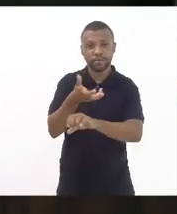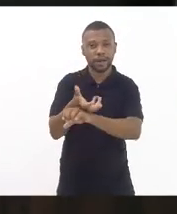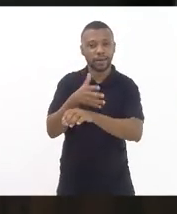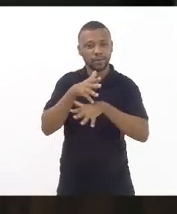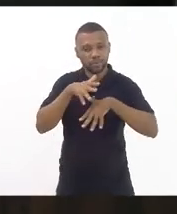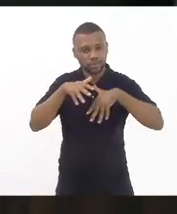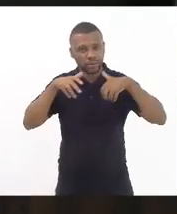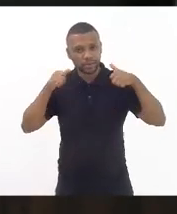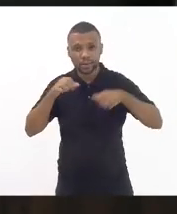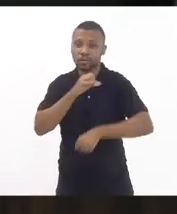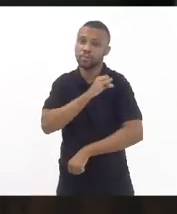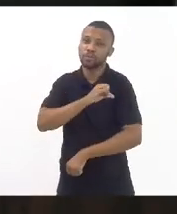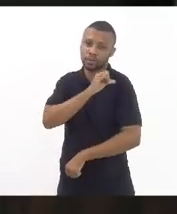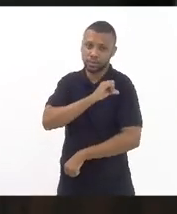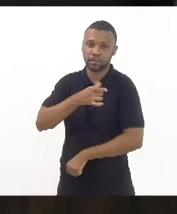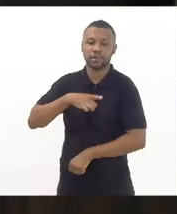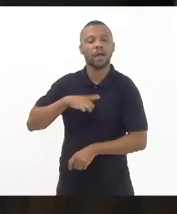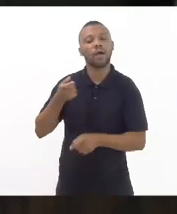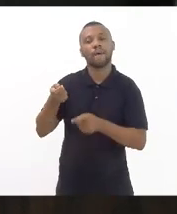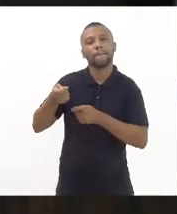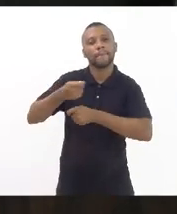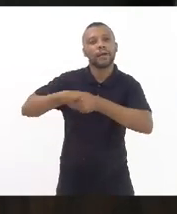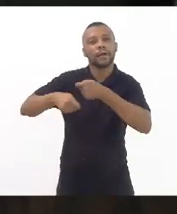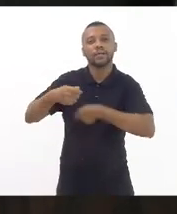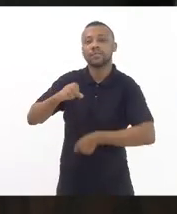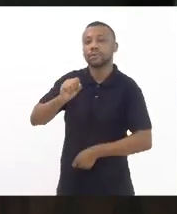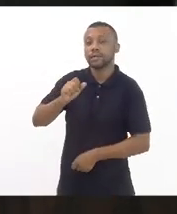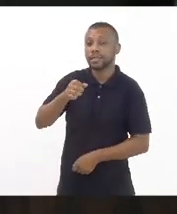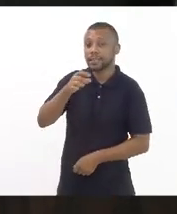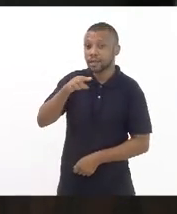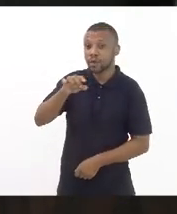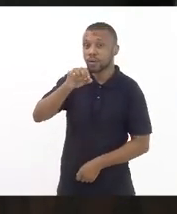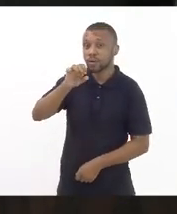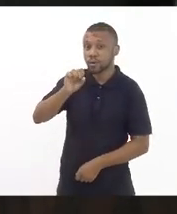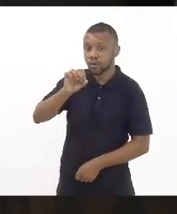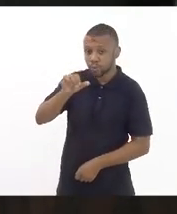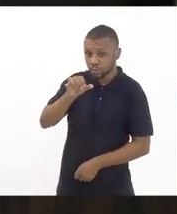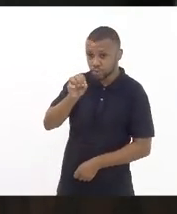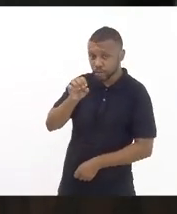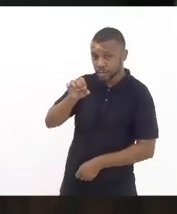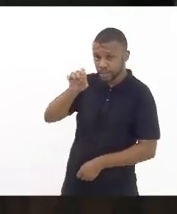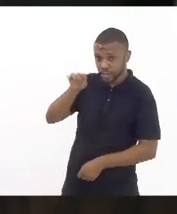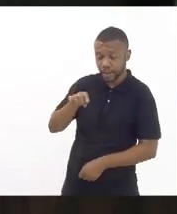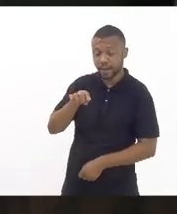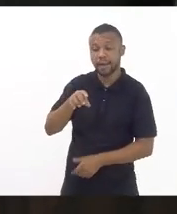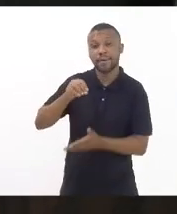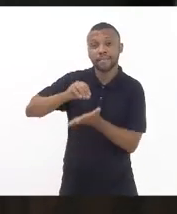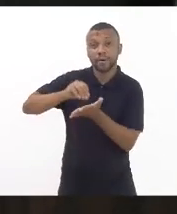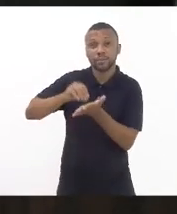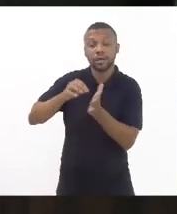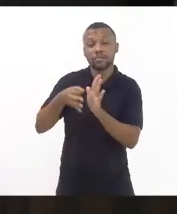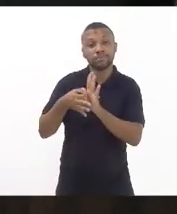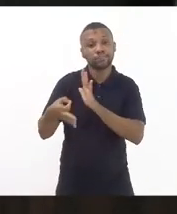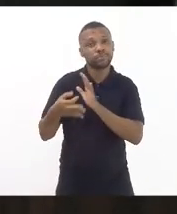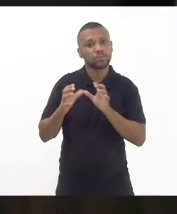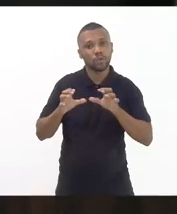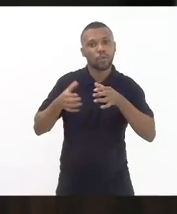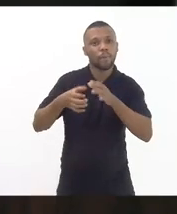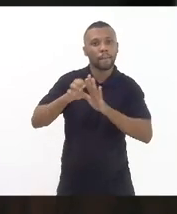Janeiro, conhecido como Mercadinho São José, na forma que menciona, pendendo de parecer da Comissão de Emendas Constitucionais e Vetos.